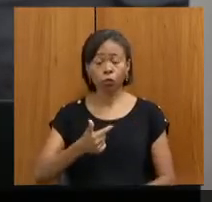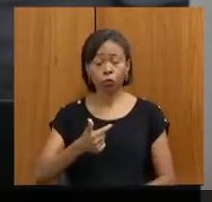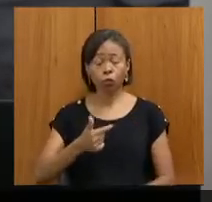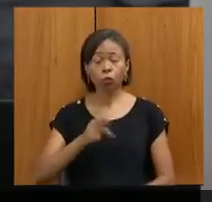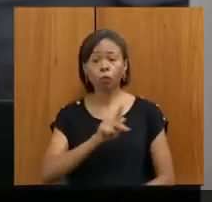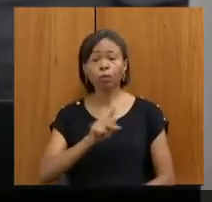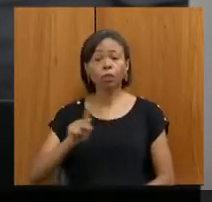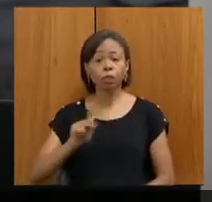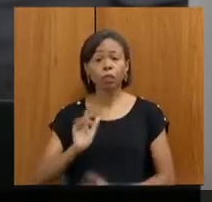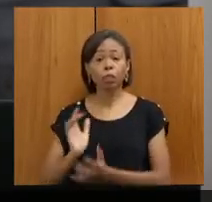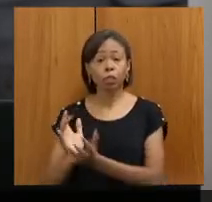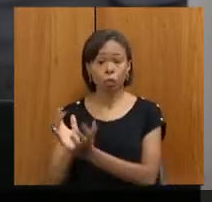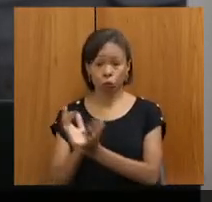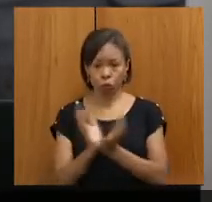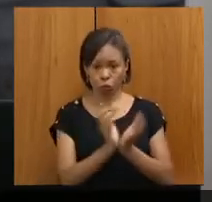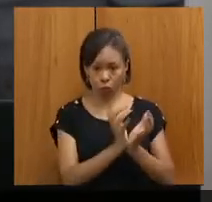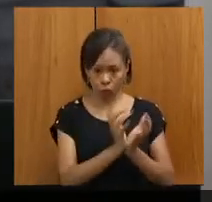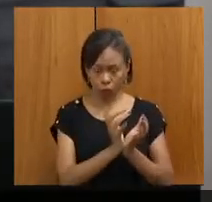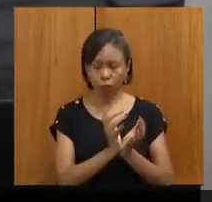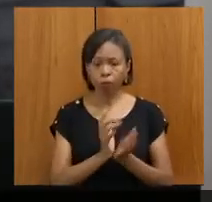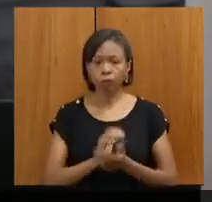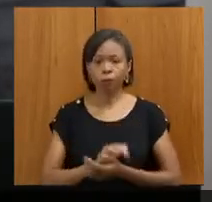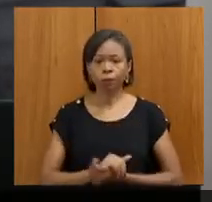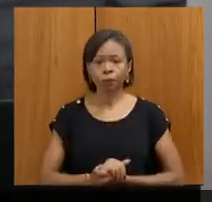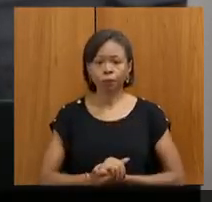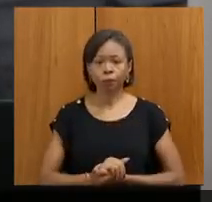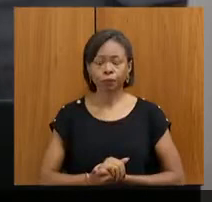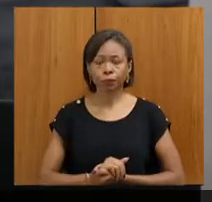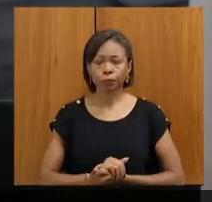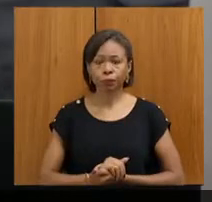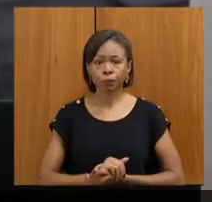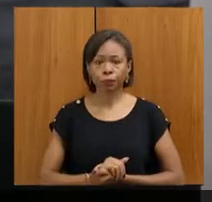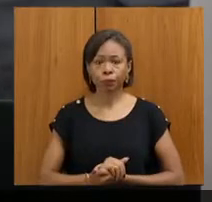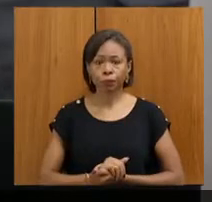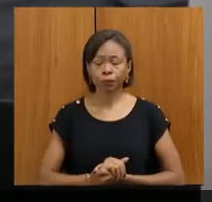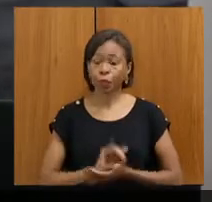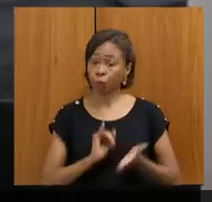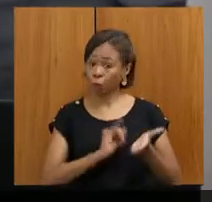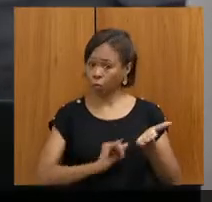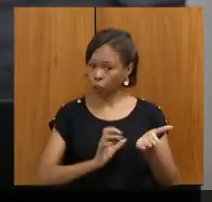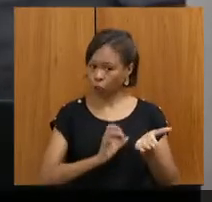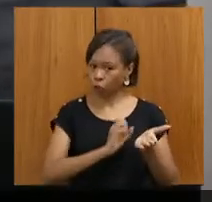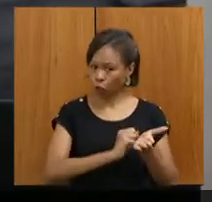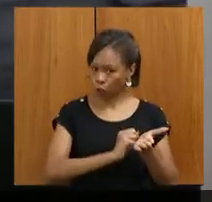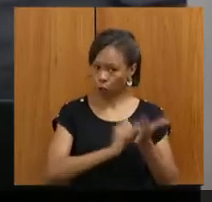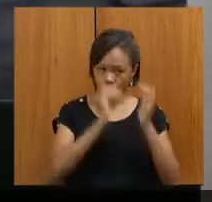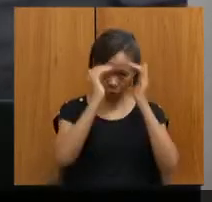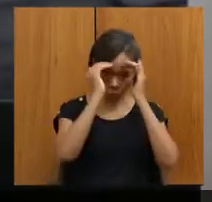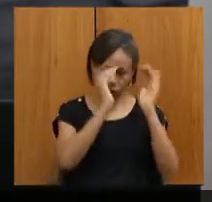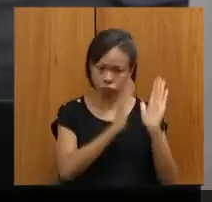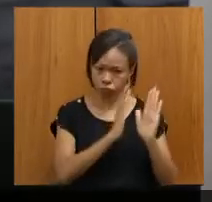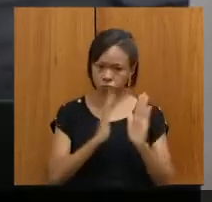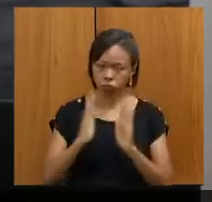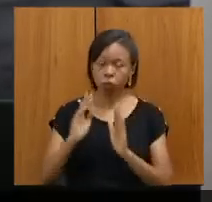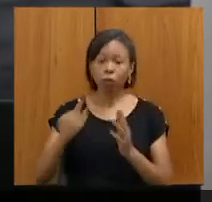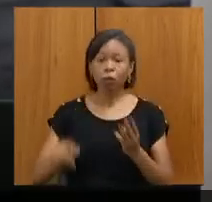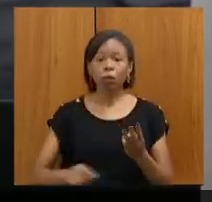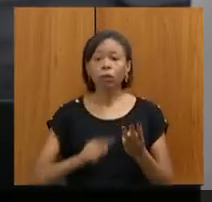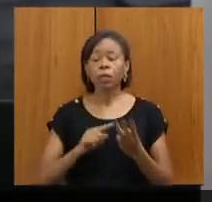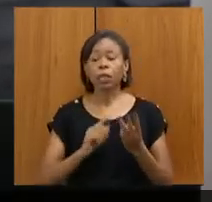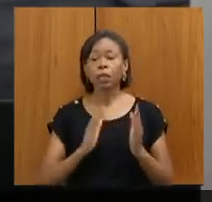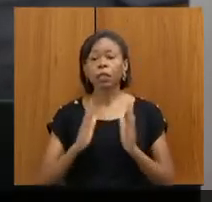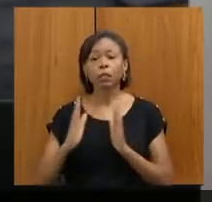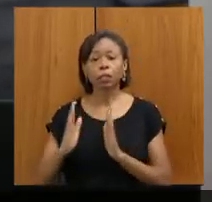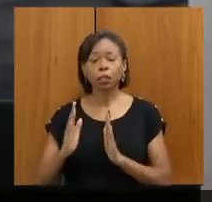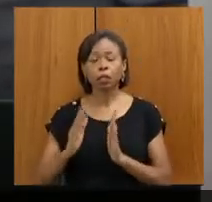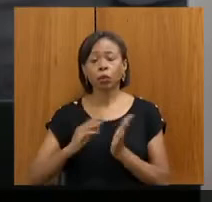das comissões participantes por ordem de inscrição terceiro membros das